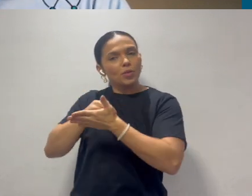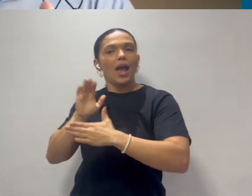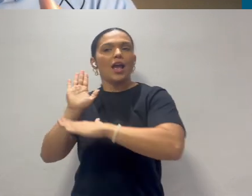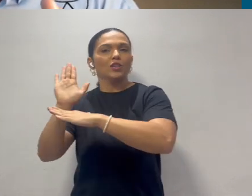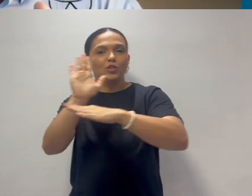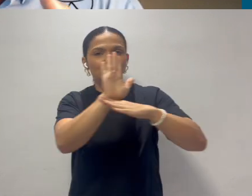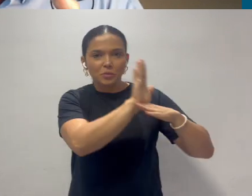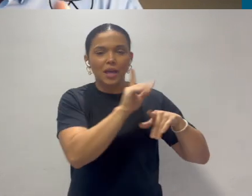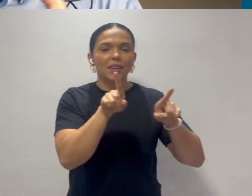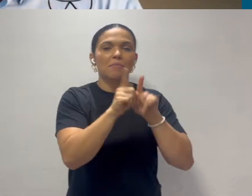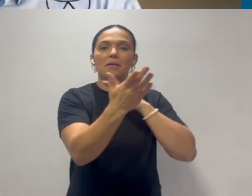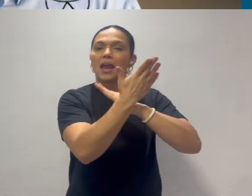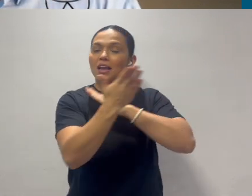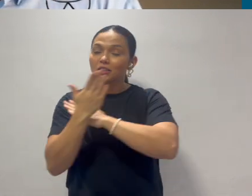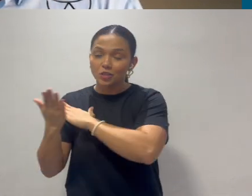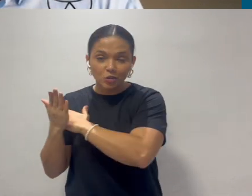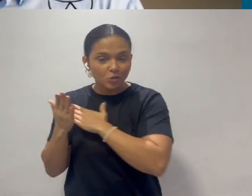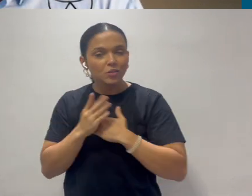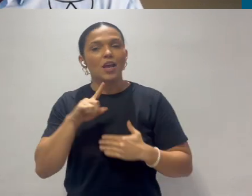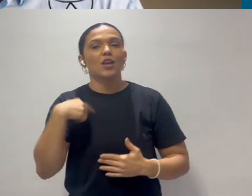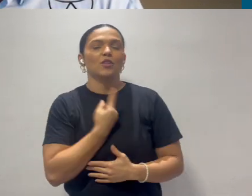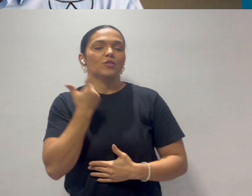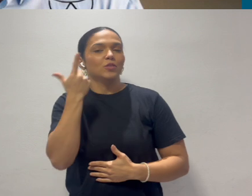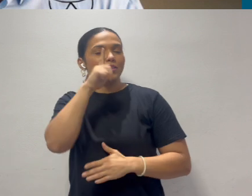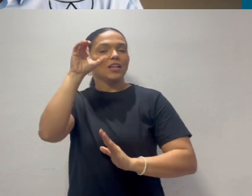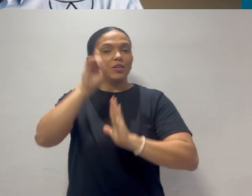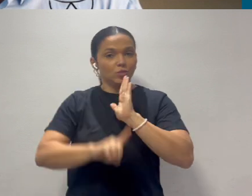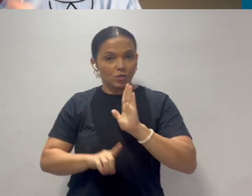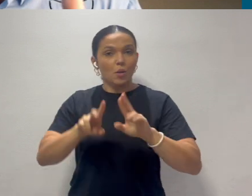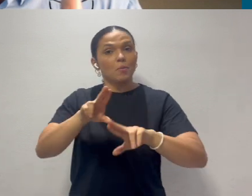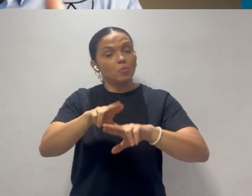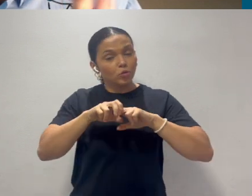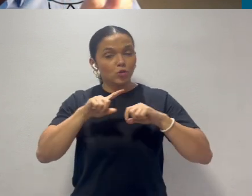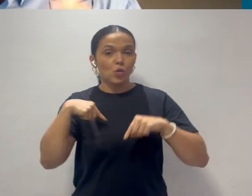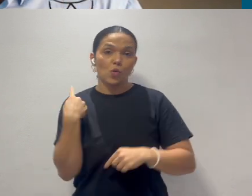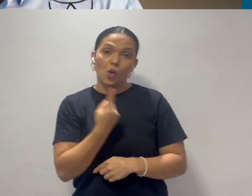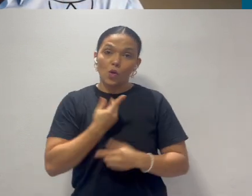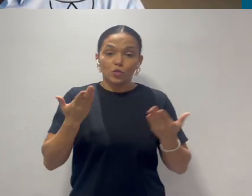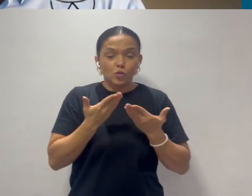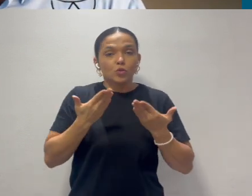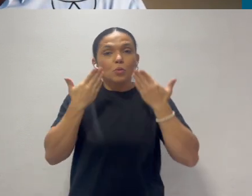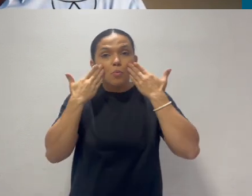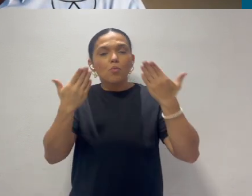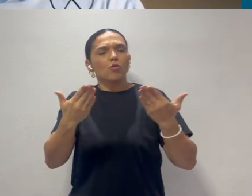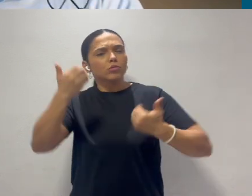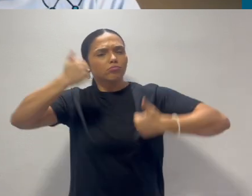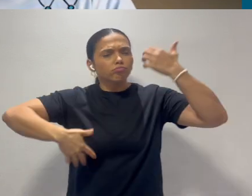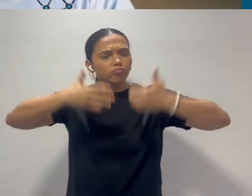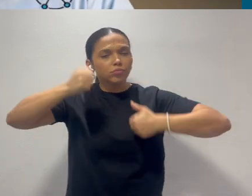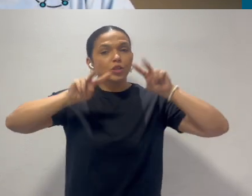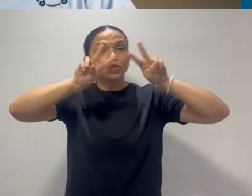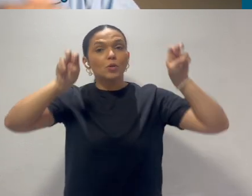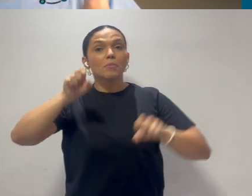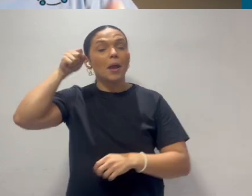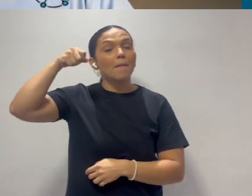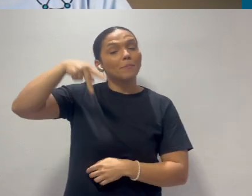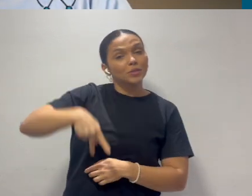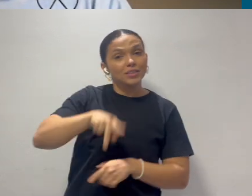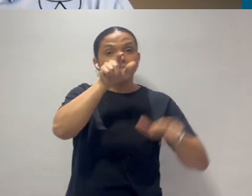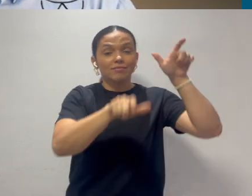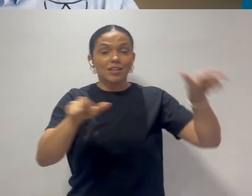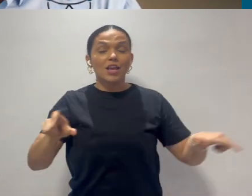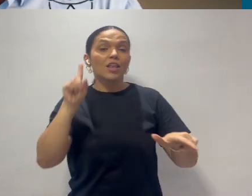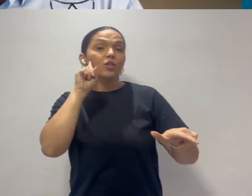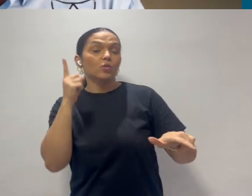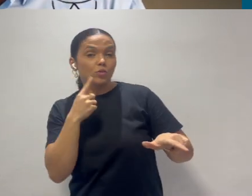de destaque para a aposentadoria para a pessoa com deficiência auditiva. Em breve, quero convidar a Suzane para voltar aqui para falar sobre